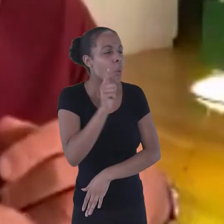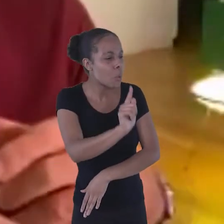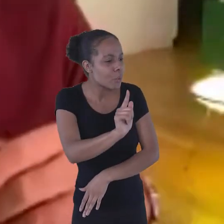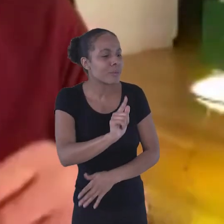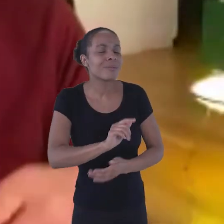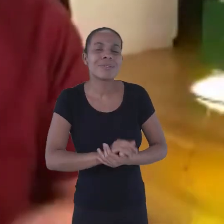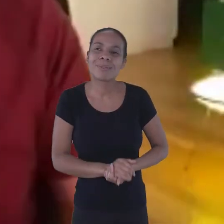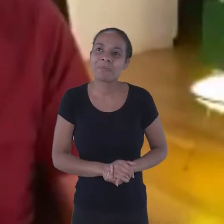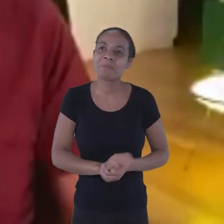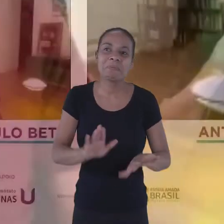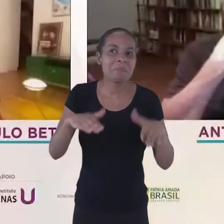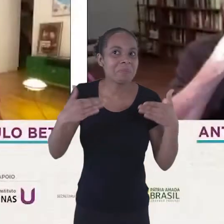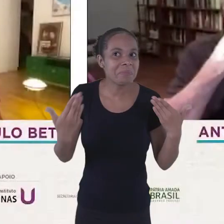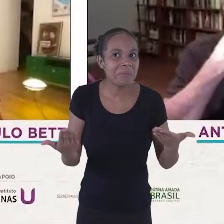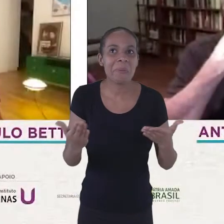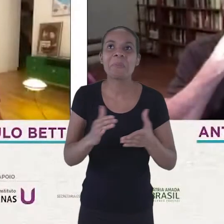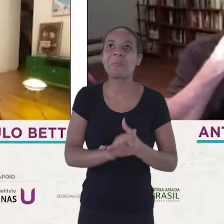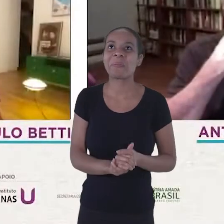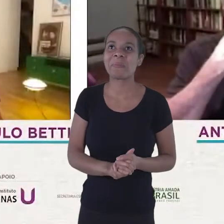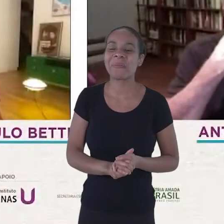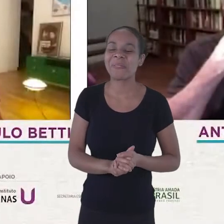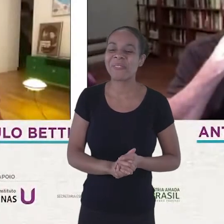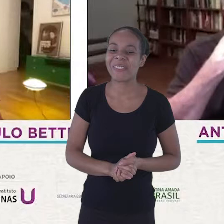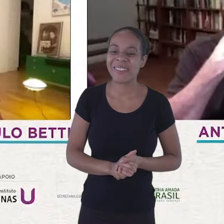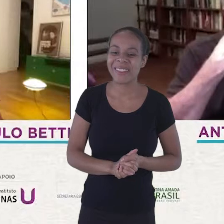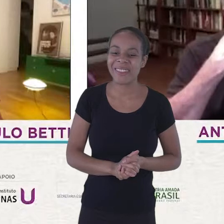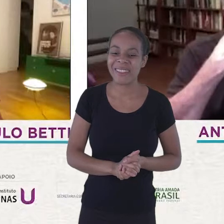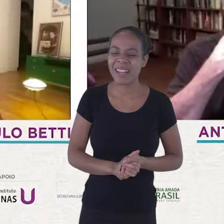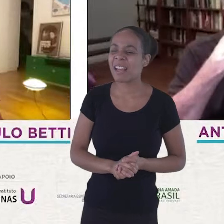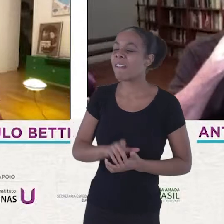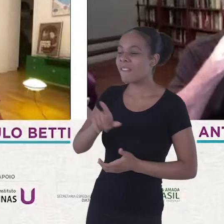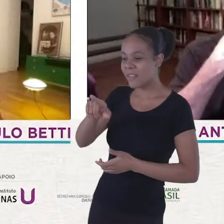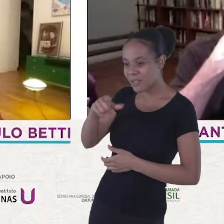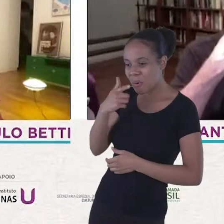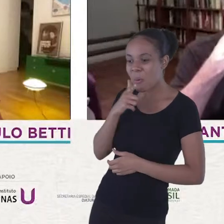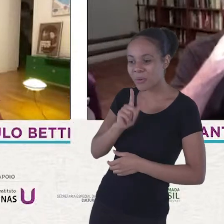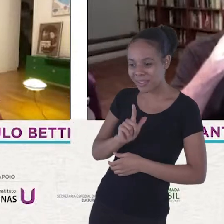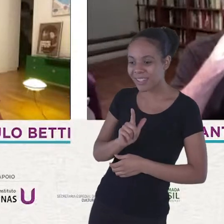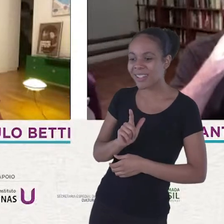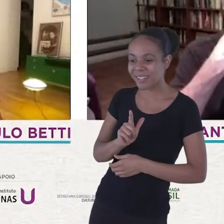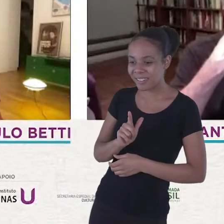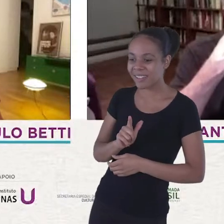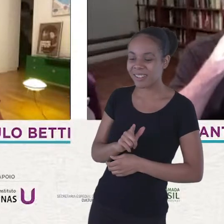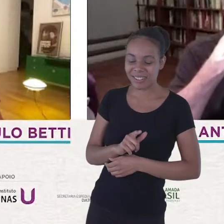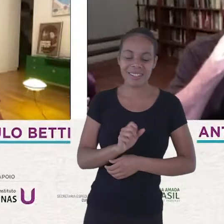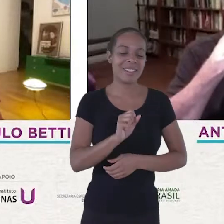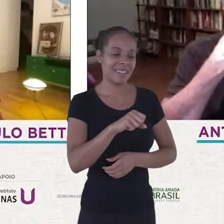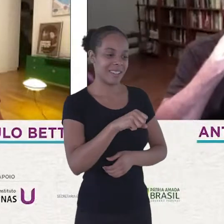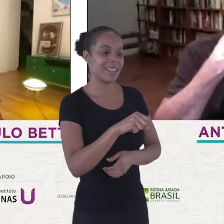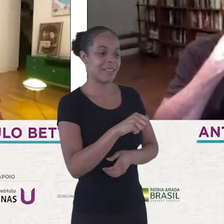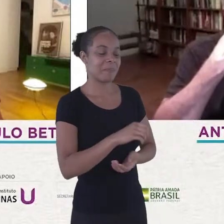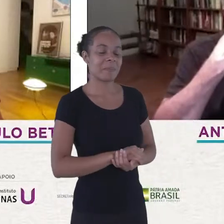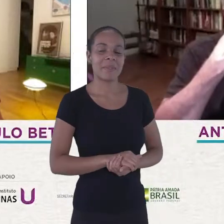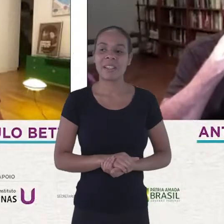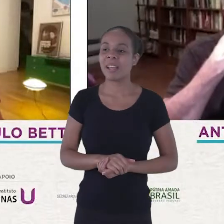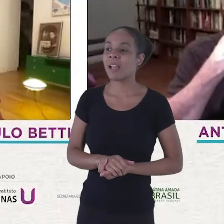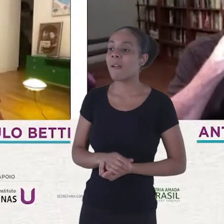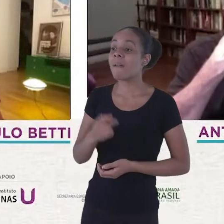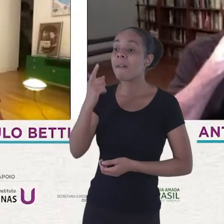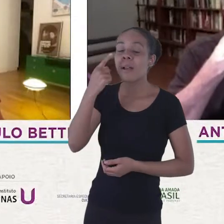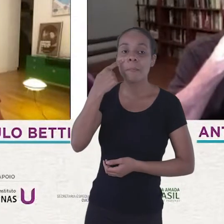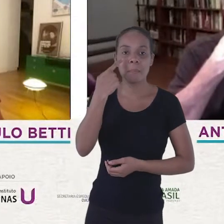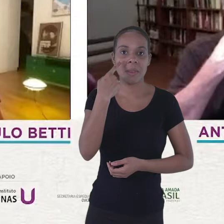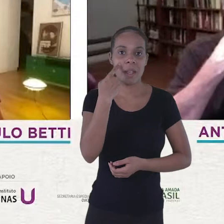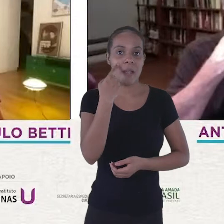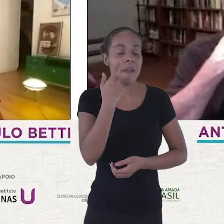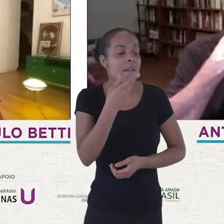Então, consegue. É o que você consegue. É o que você consegue. Fala disso, Stepan. Interessante